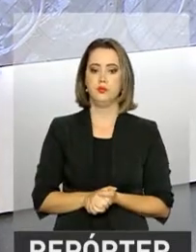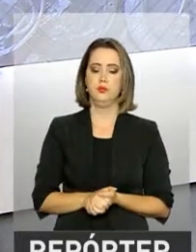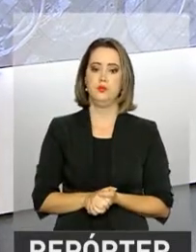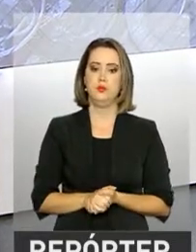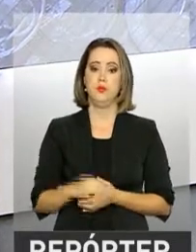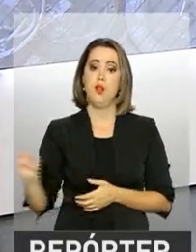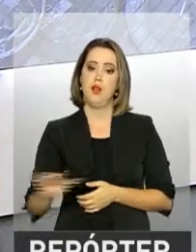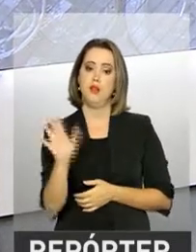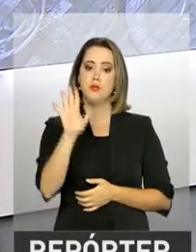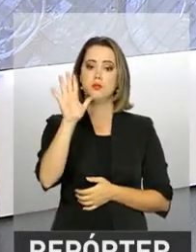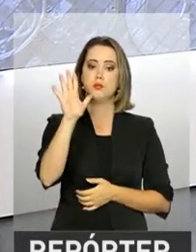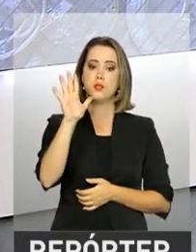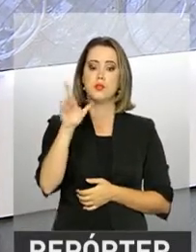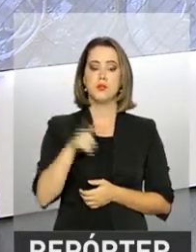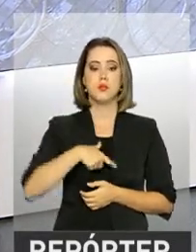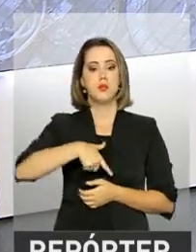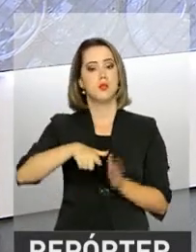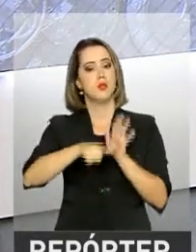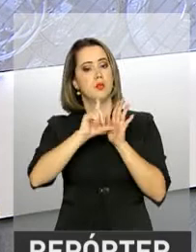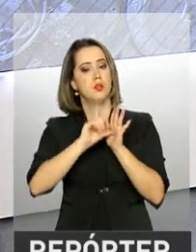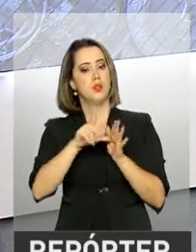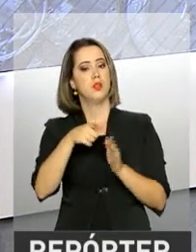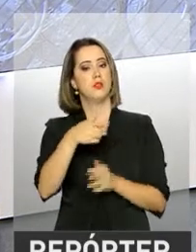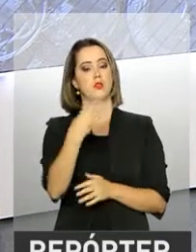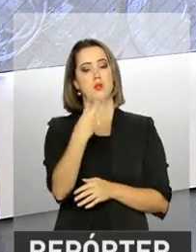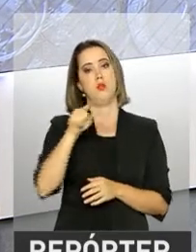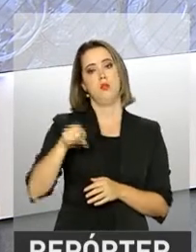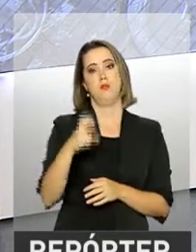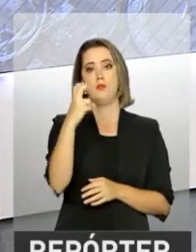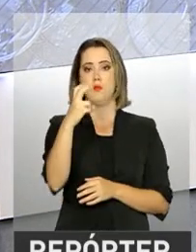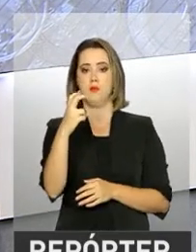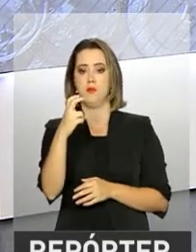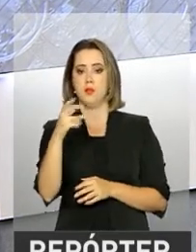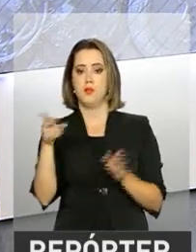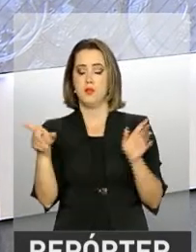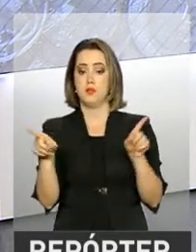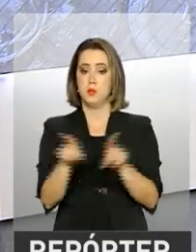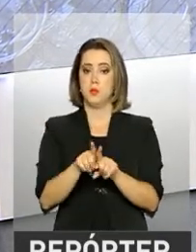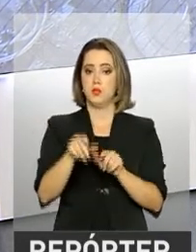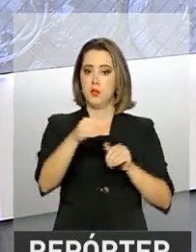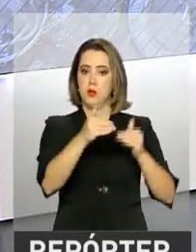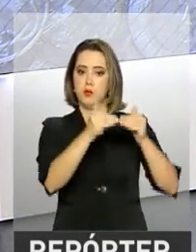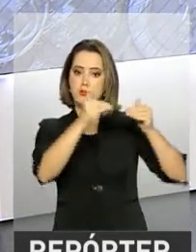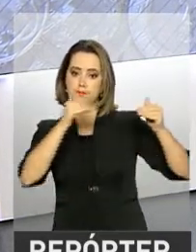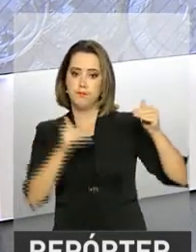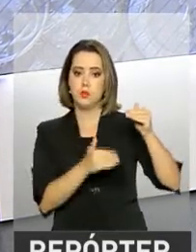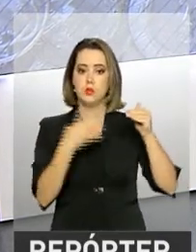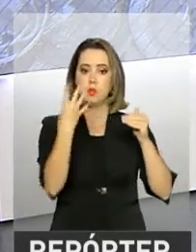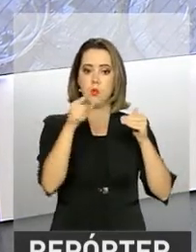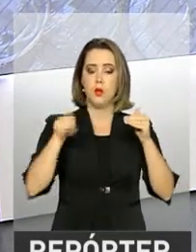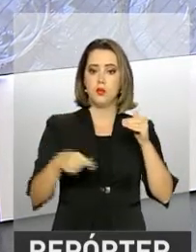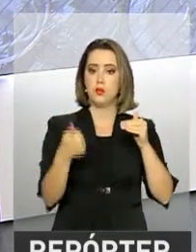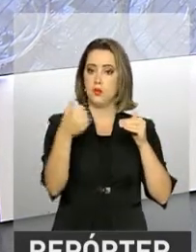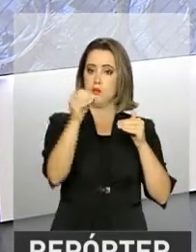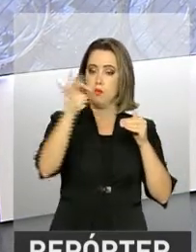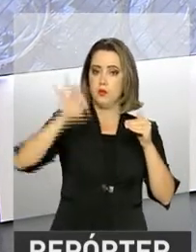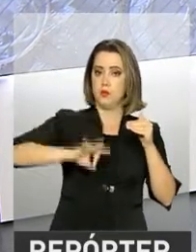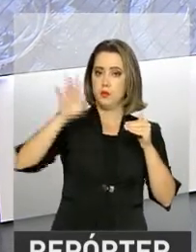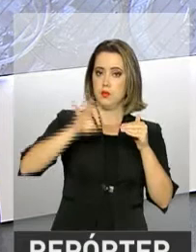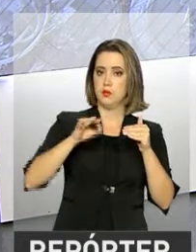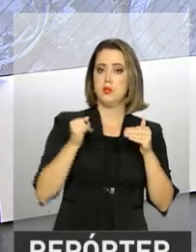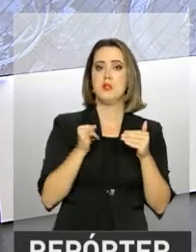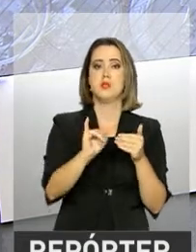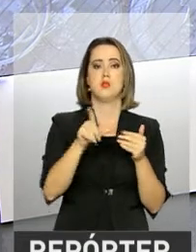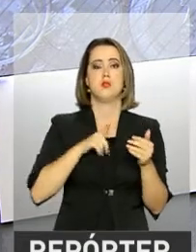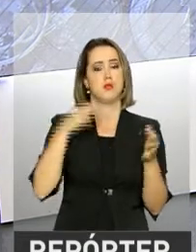a inflação que estava em 4,2 por cento agora passa para 4,10 por cento este ano se for confirmada essa